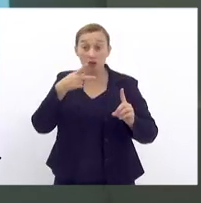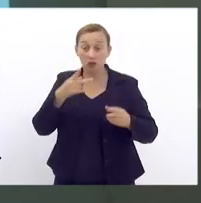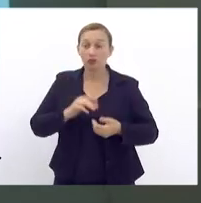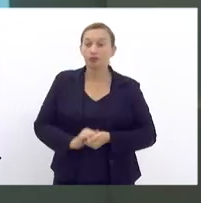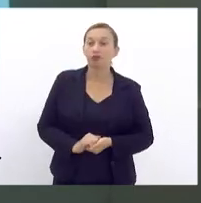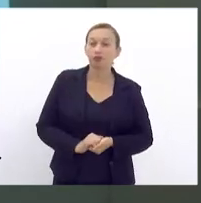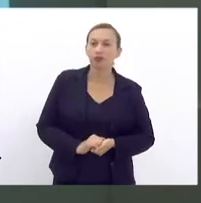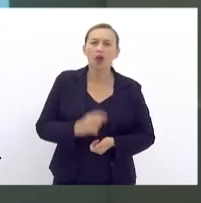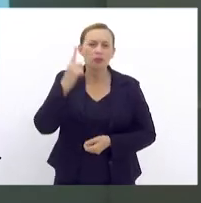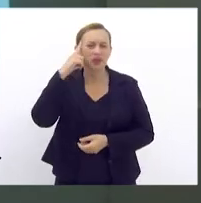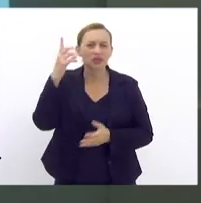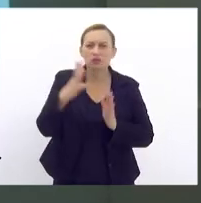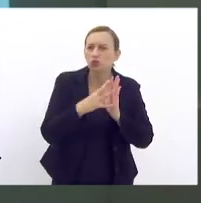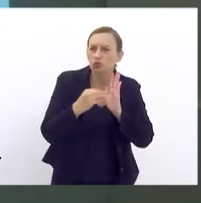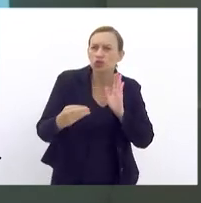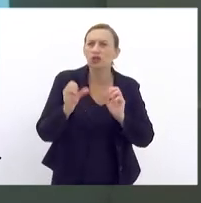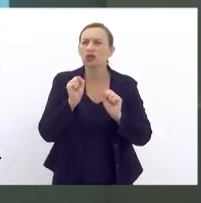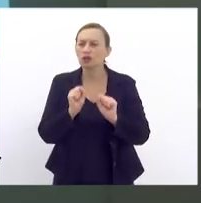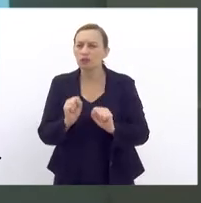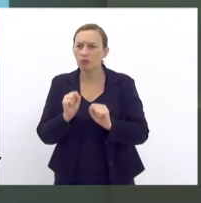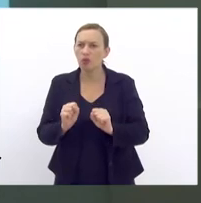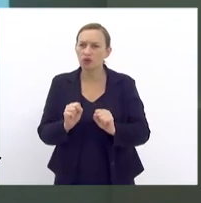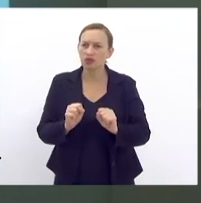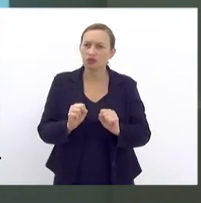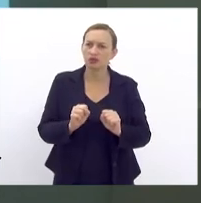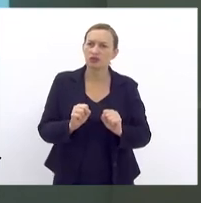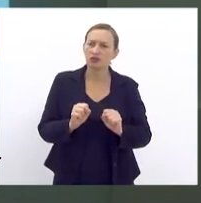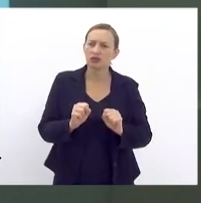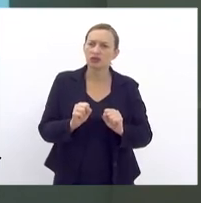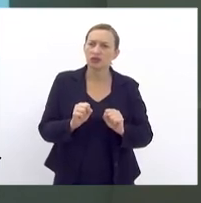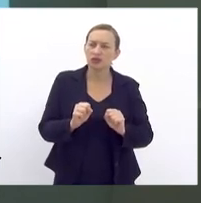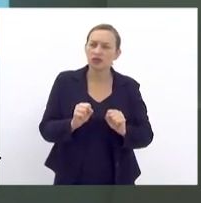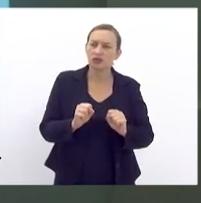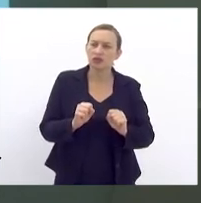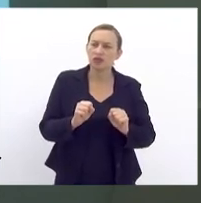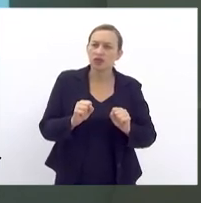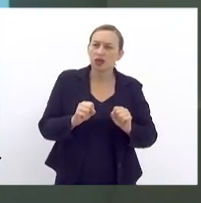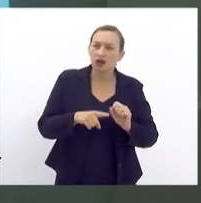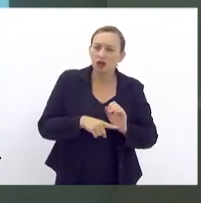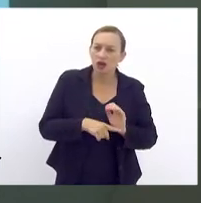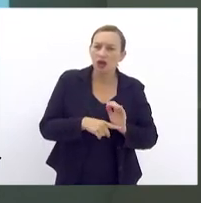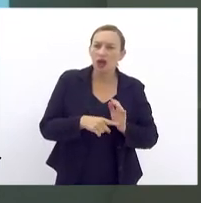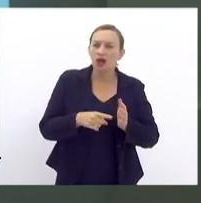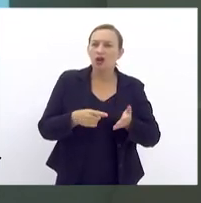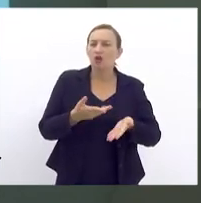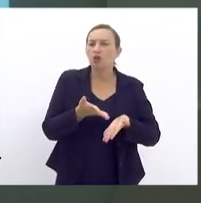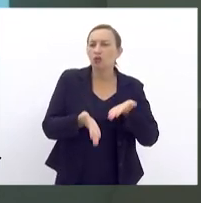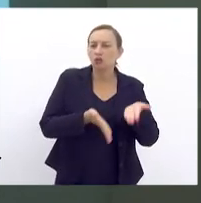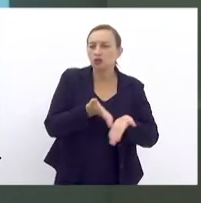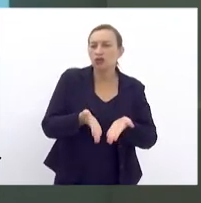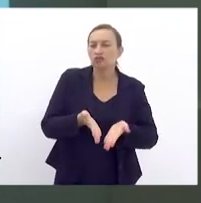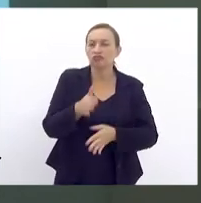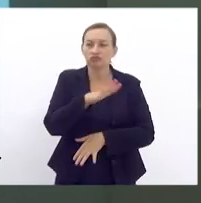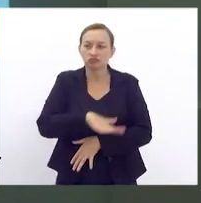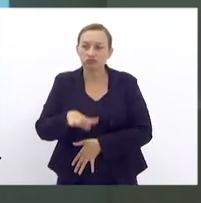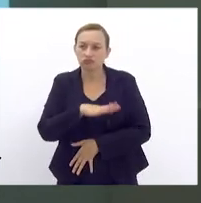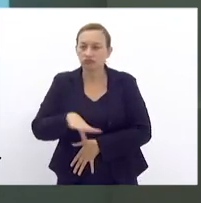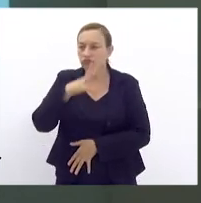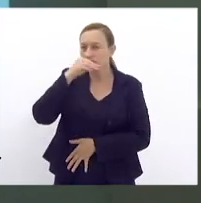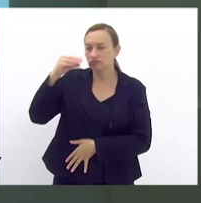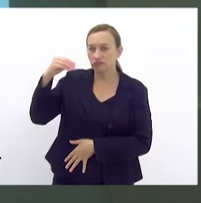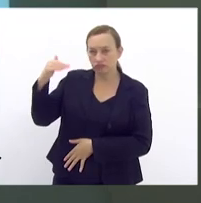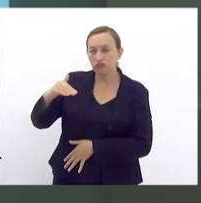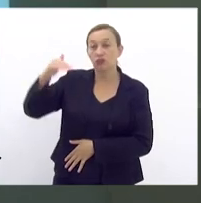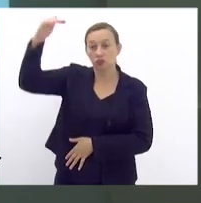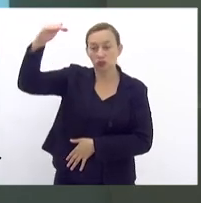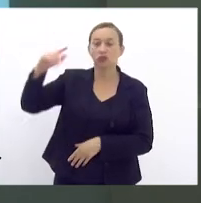um modelo que possa fazer um acolhimento não só das crianças mas também do Adolescente e também do adulto